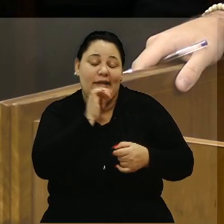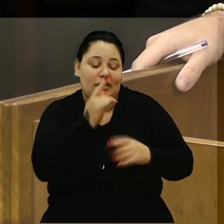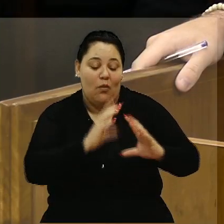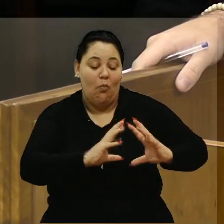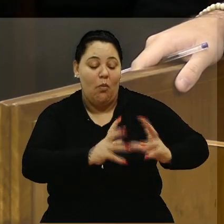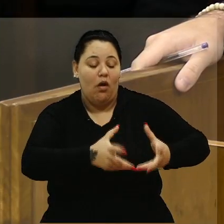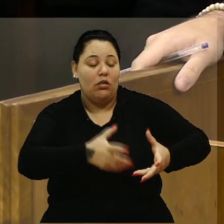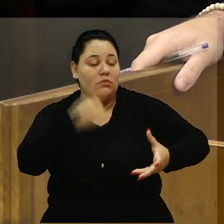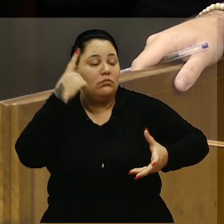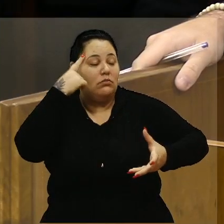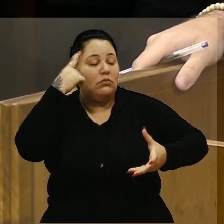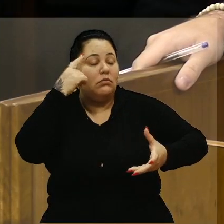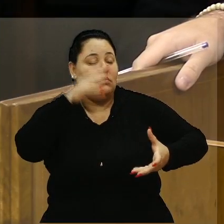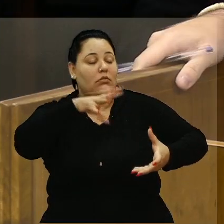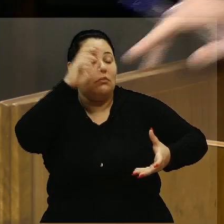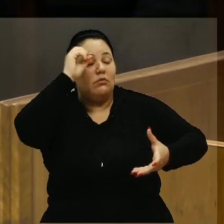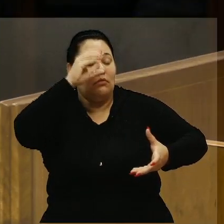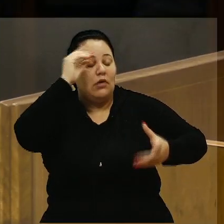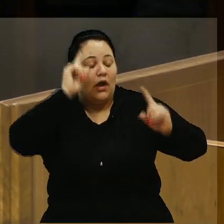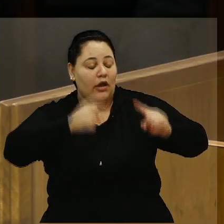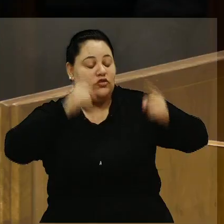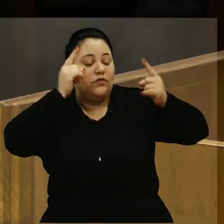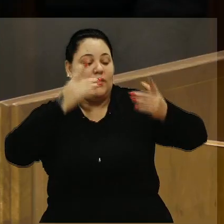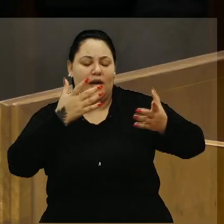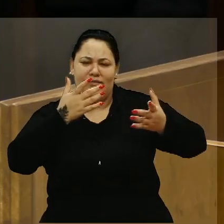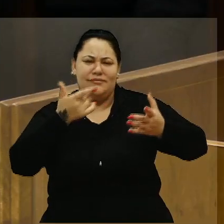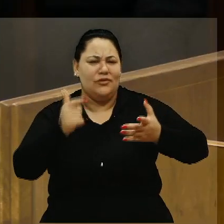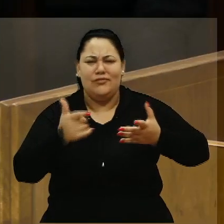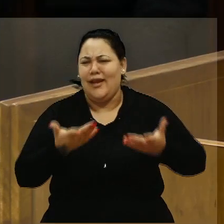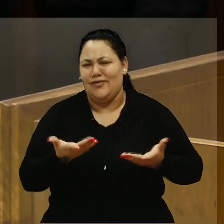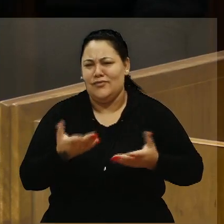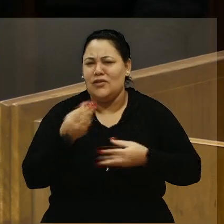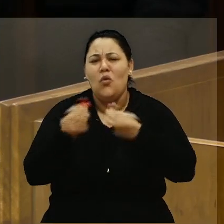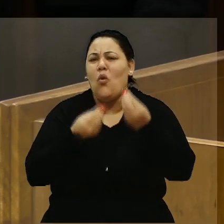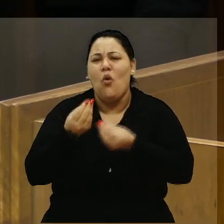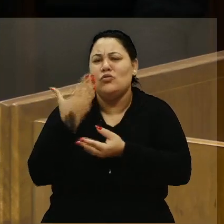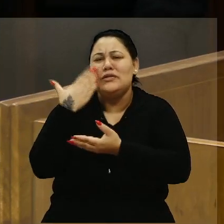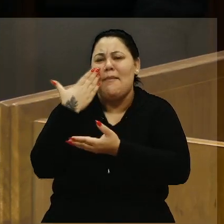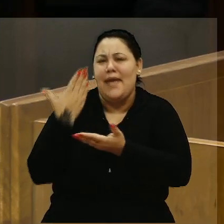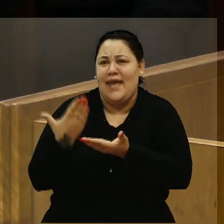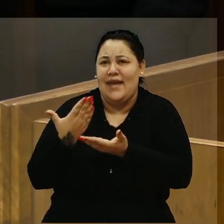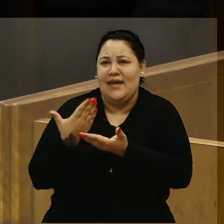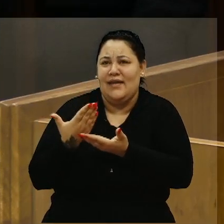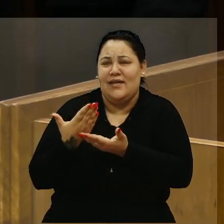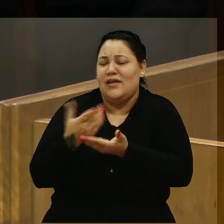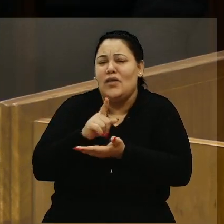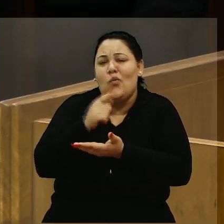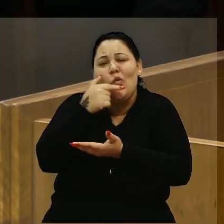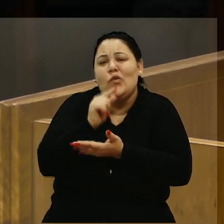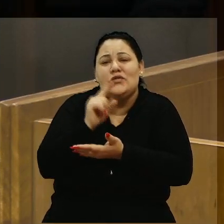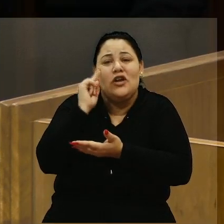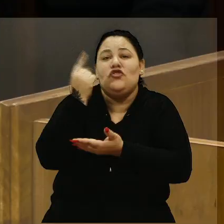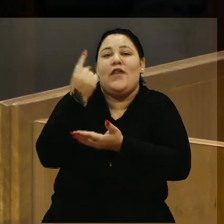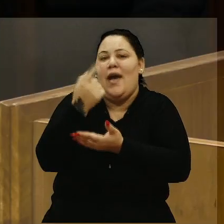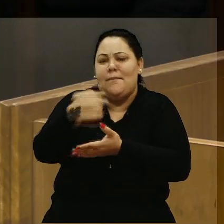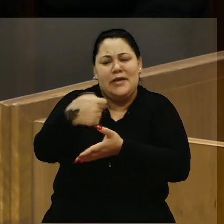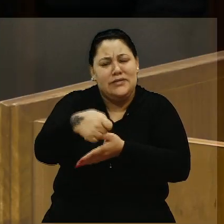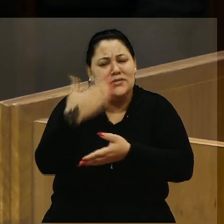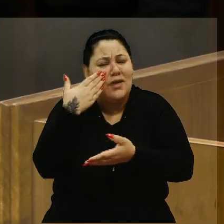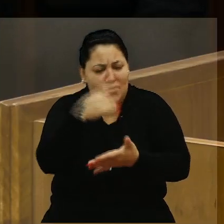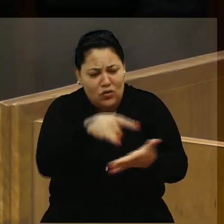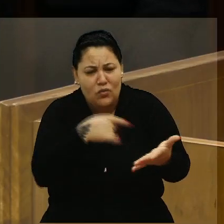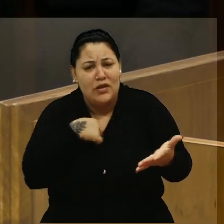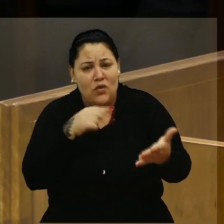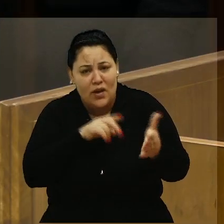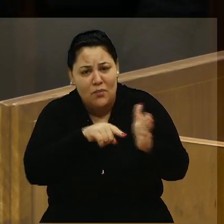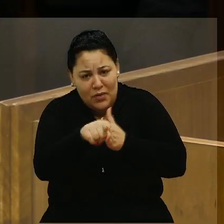cristal na política acaba comendo caco de vidro. Então, eu não tenho para adivinhar. Se eles puderem me responder os ofícios que eu